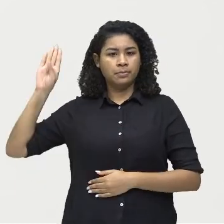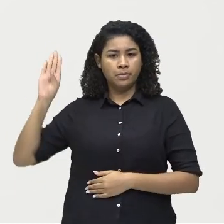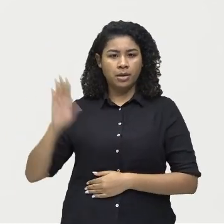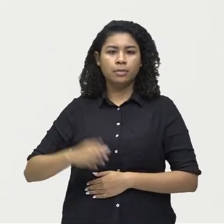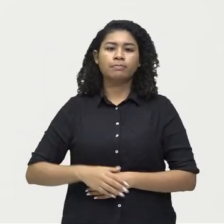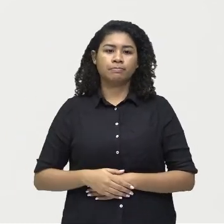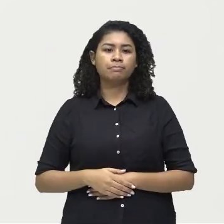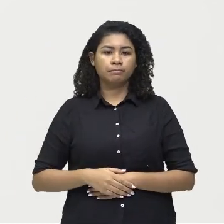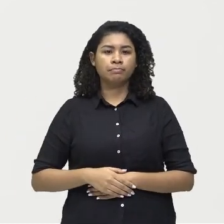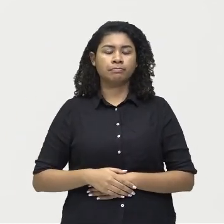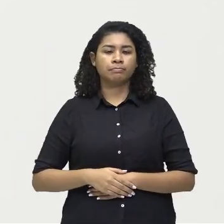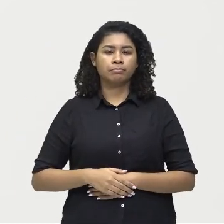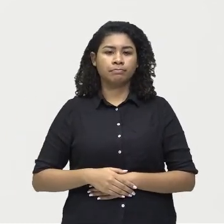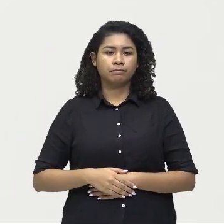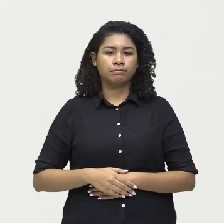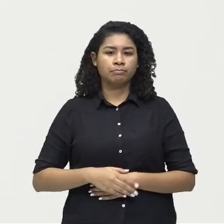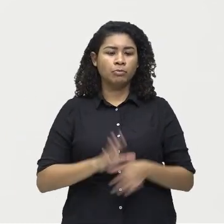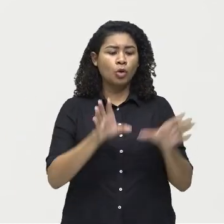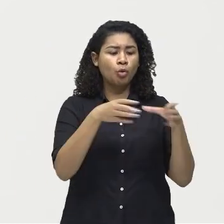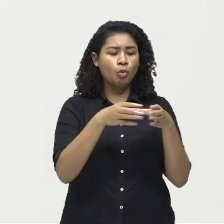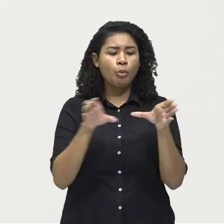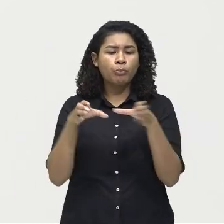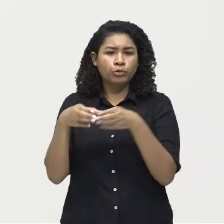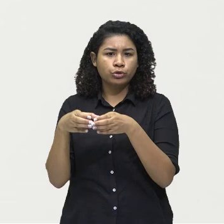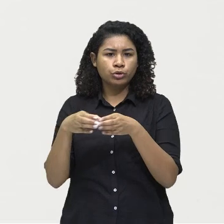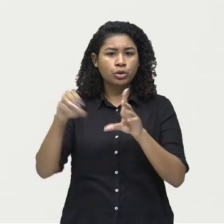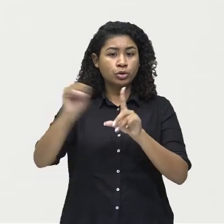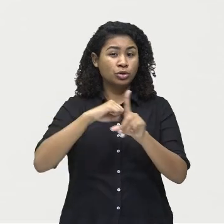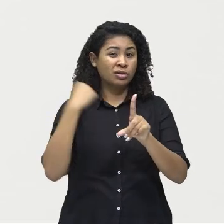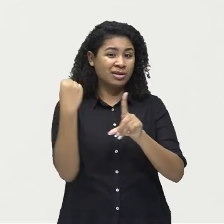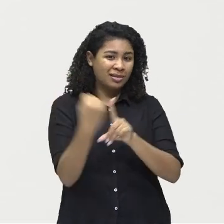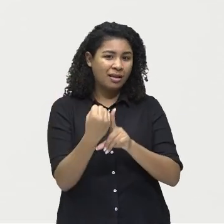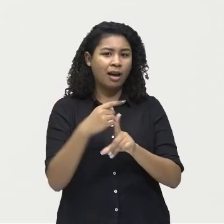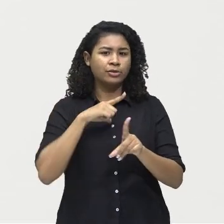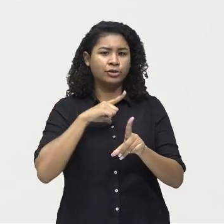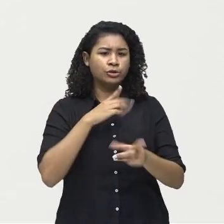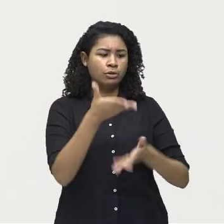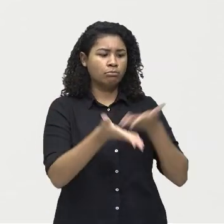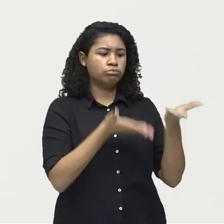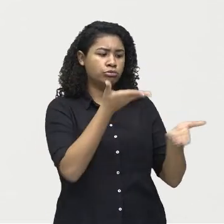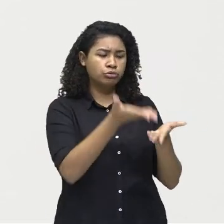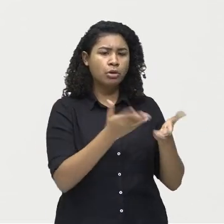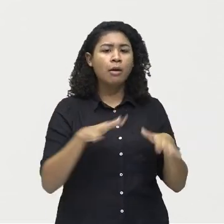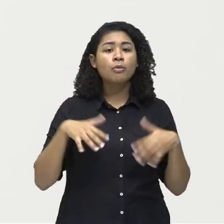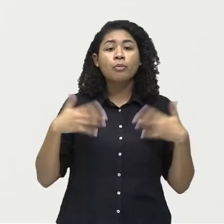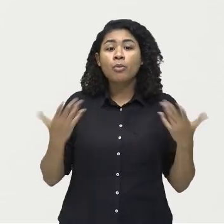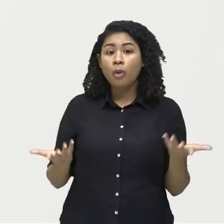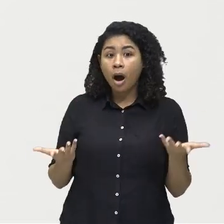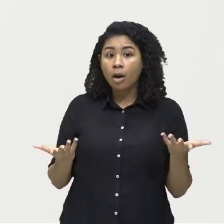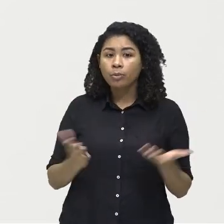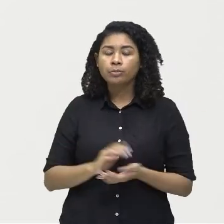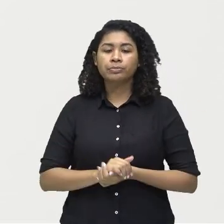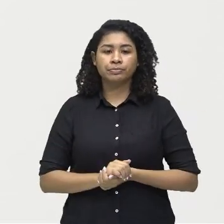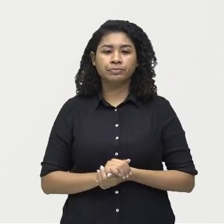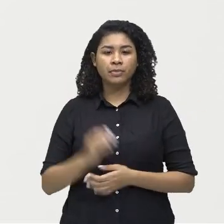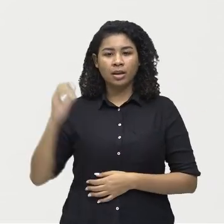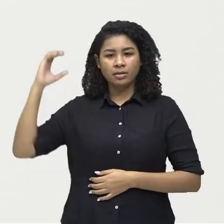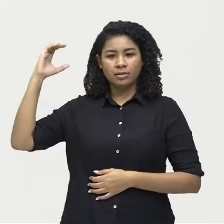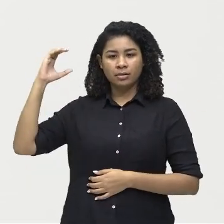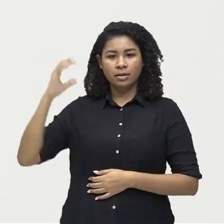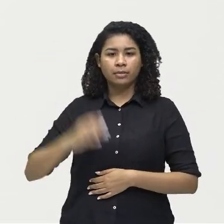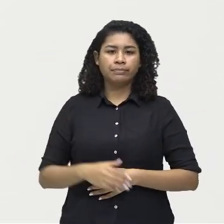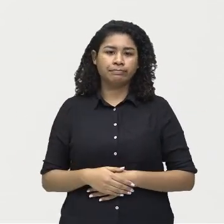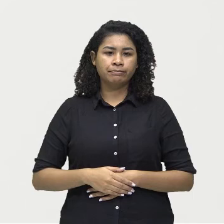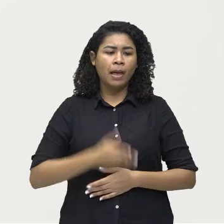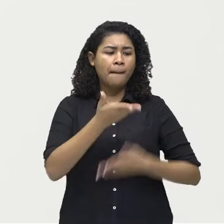classes sociais eram privilegiadas? E letra C, que tipo de privilégios possuíam? Isso aqui